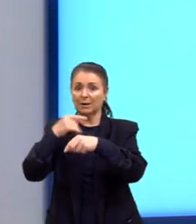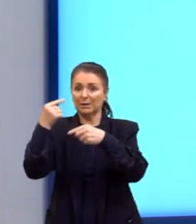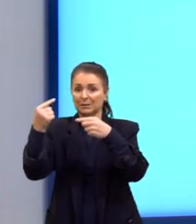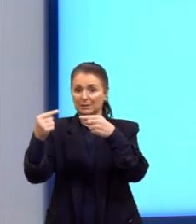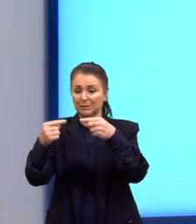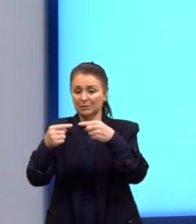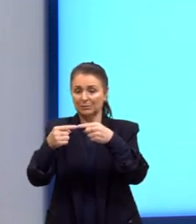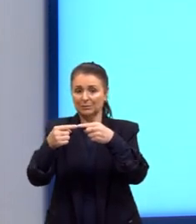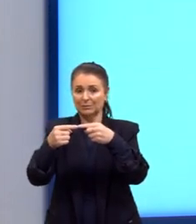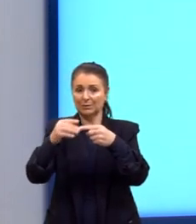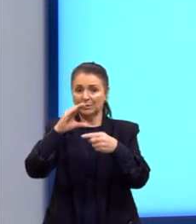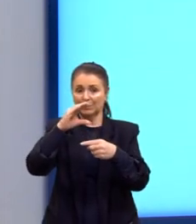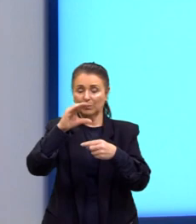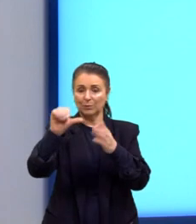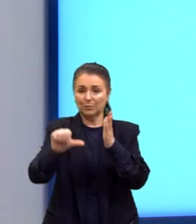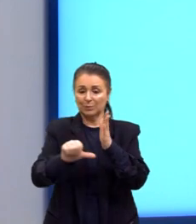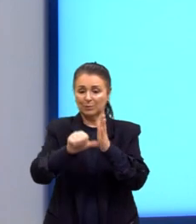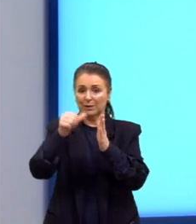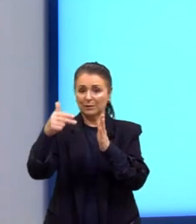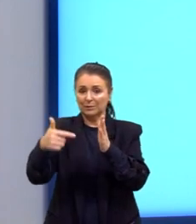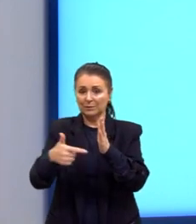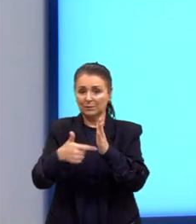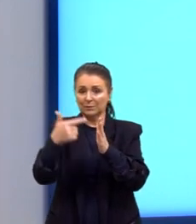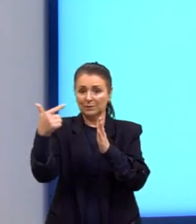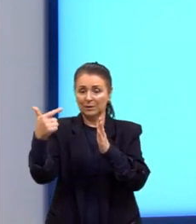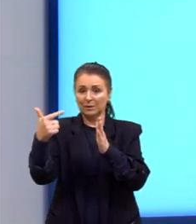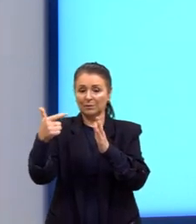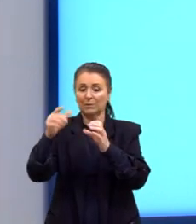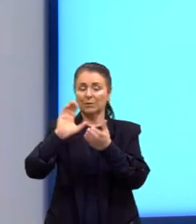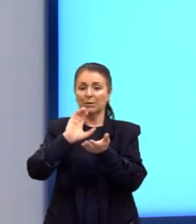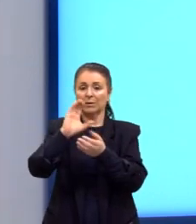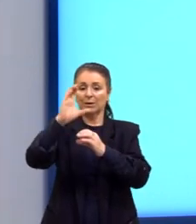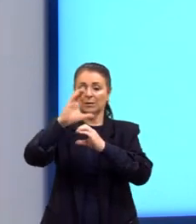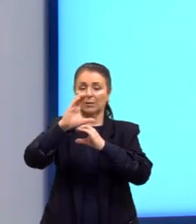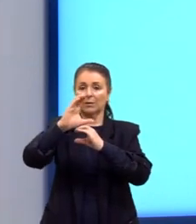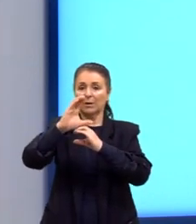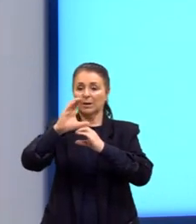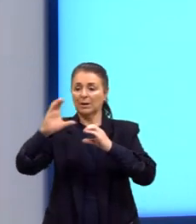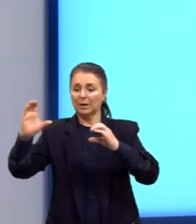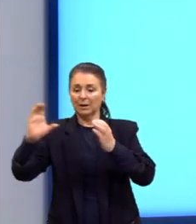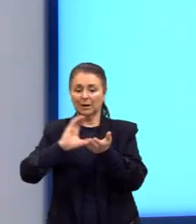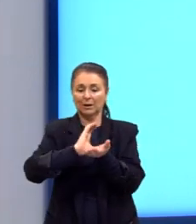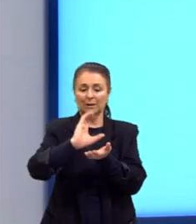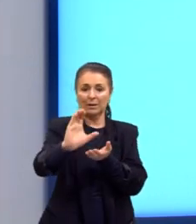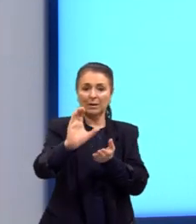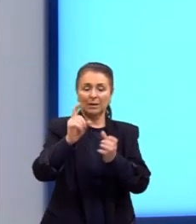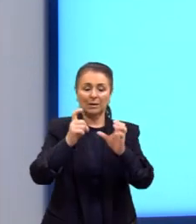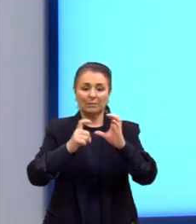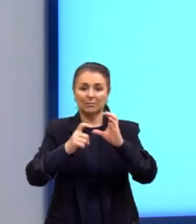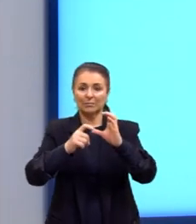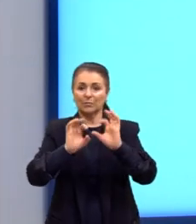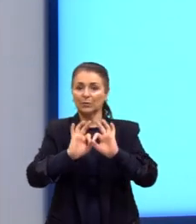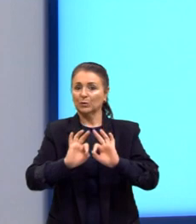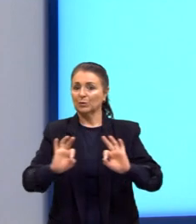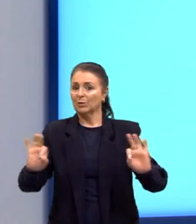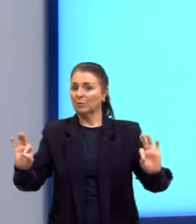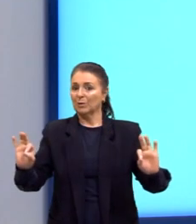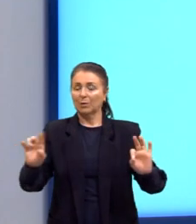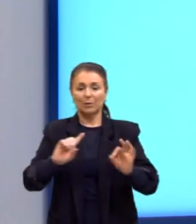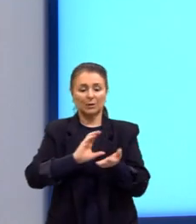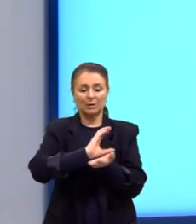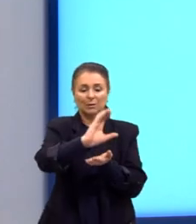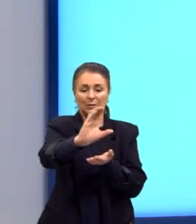uma então você tem carbono primário e secundário deixando assim a minha cadeia normal e não ramificada comprovando aí a nossas